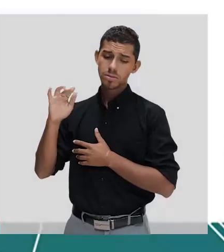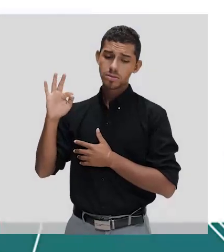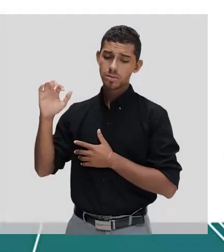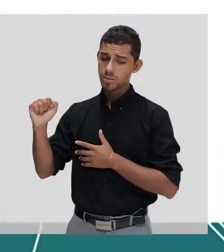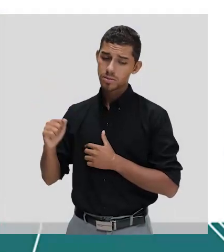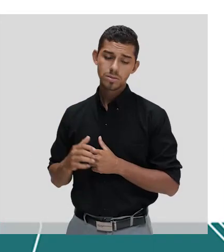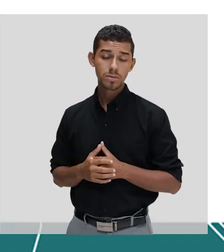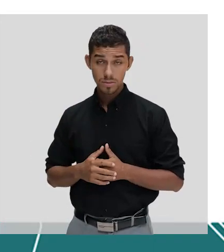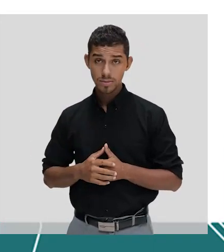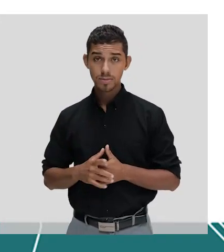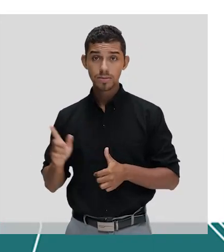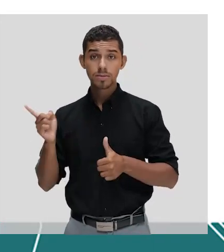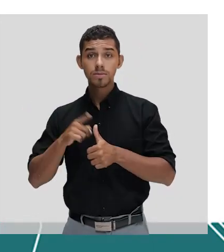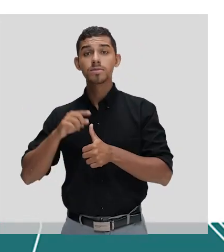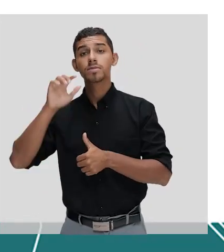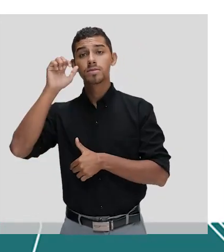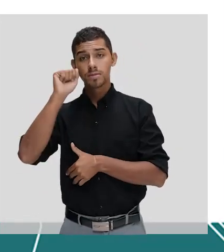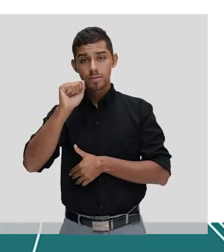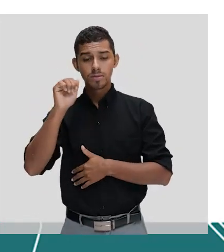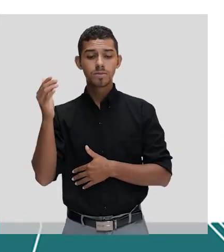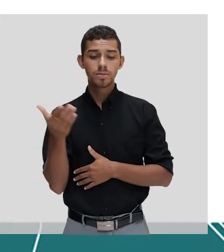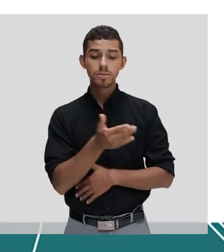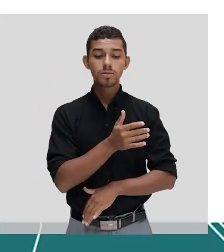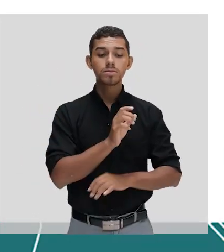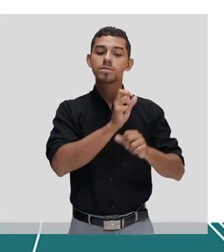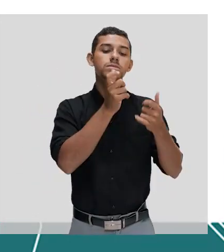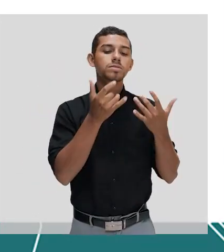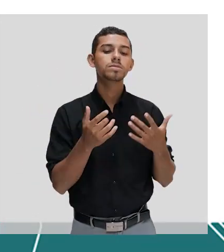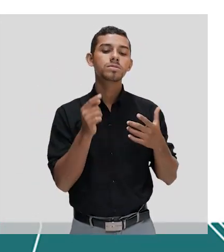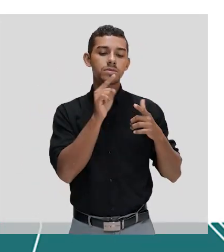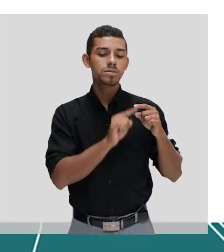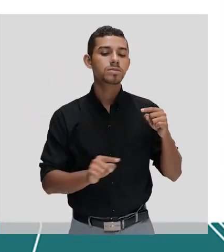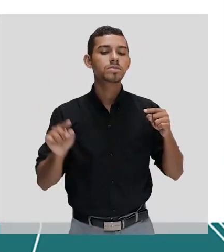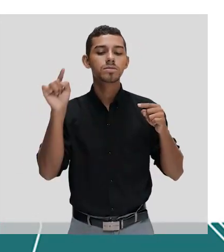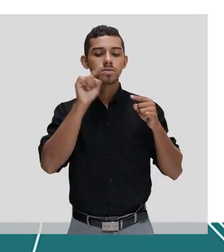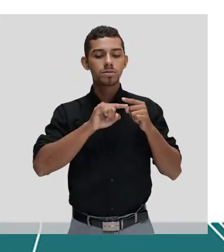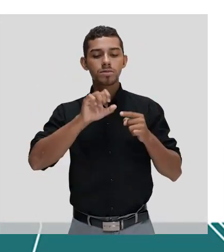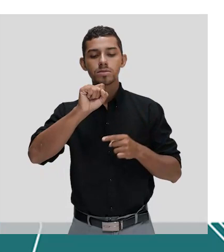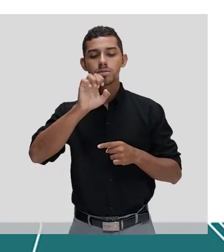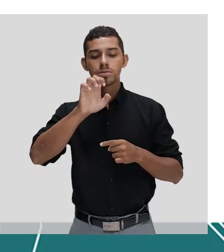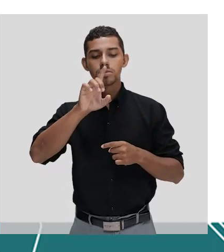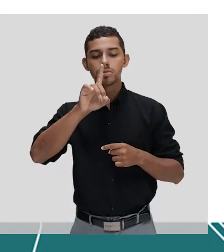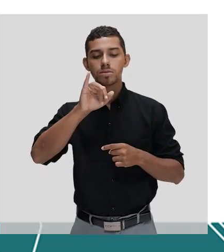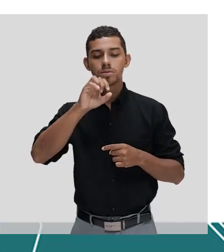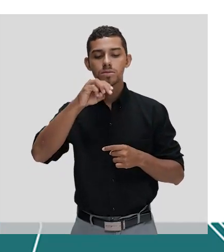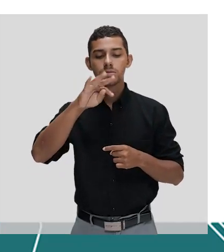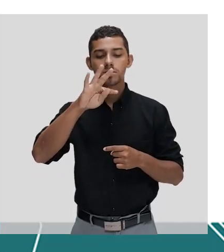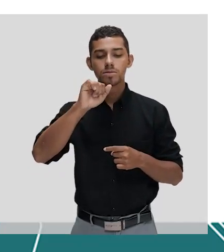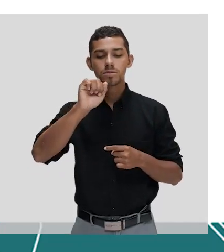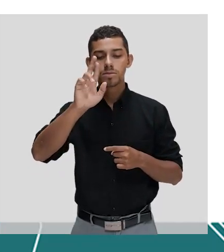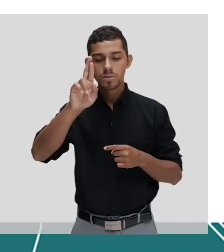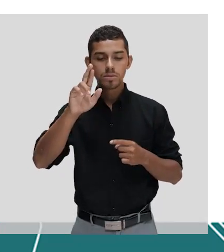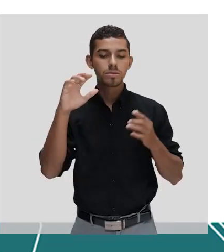ver? Seria um texto informando sobre todo o ciclo sedimentar. Turma, qual